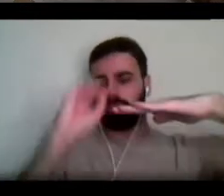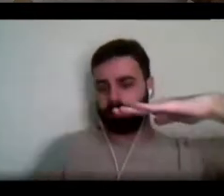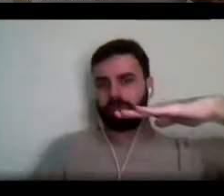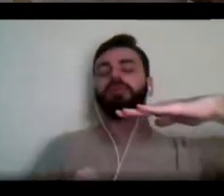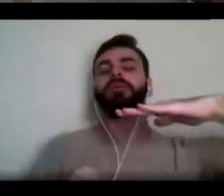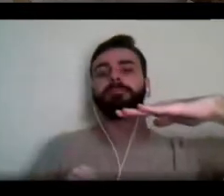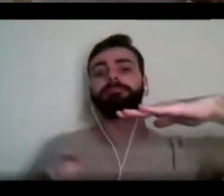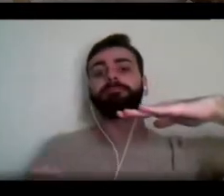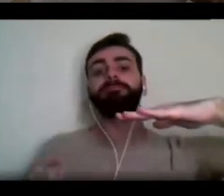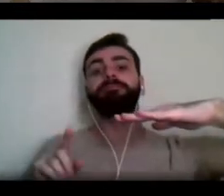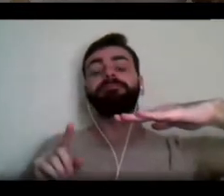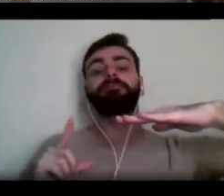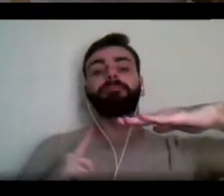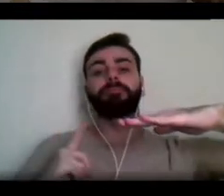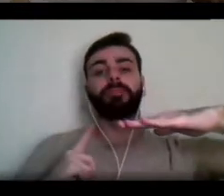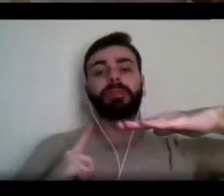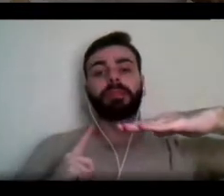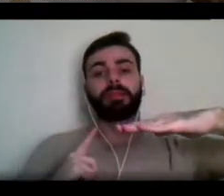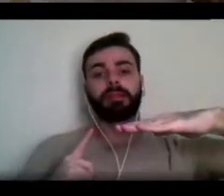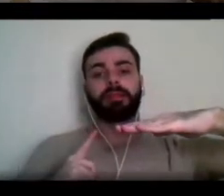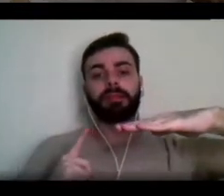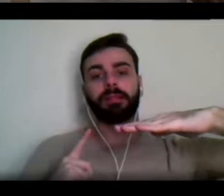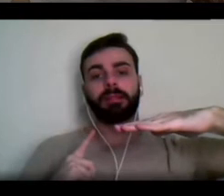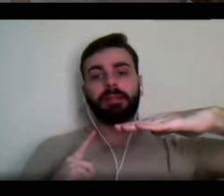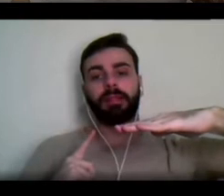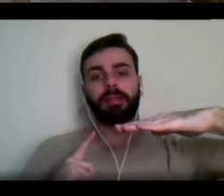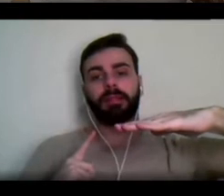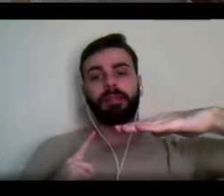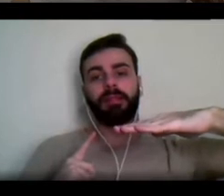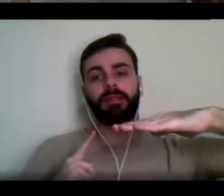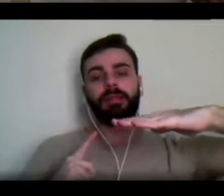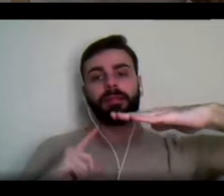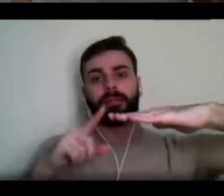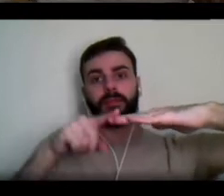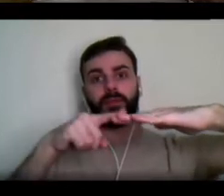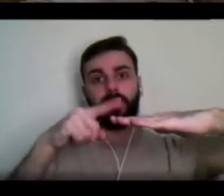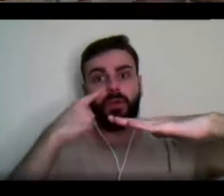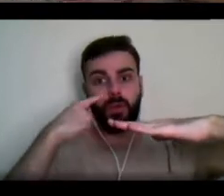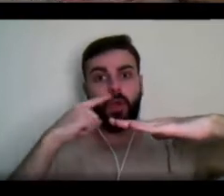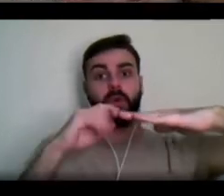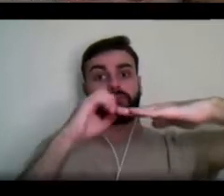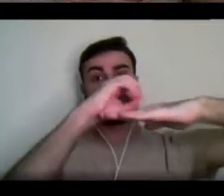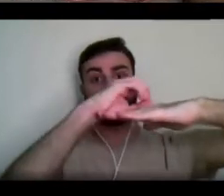prédio, certo? E o deslocamento